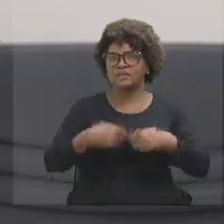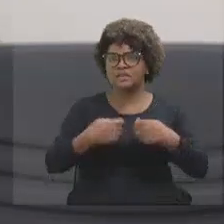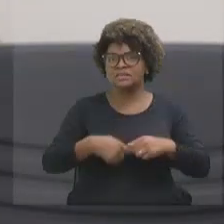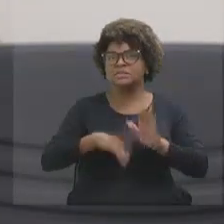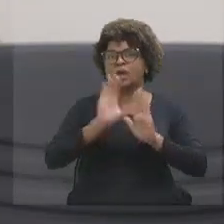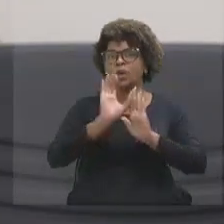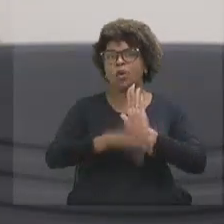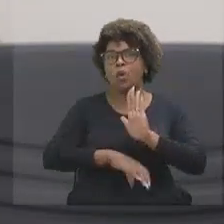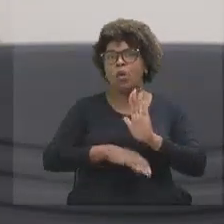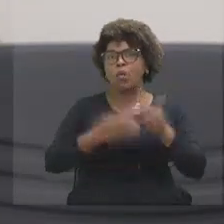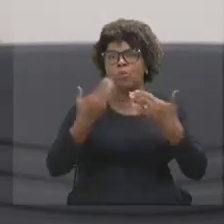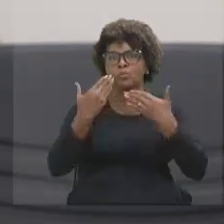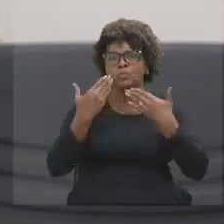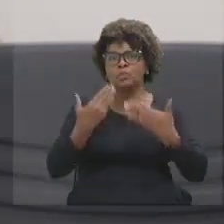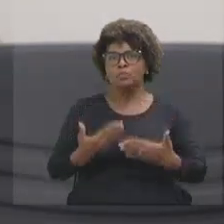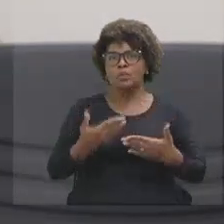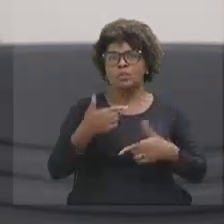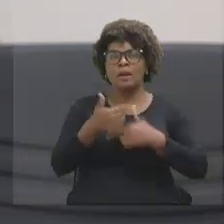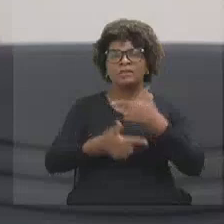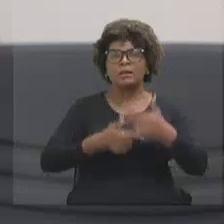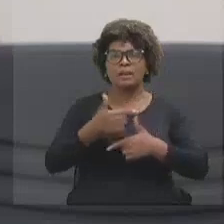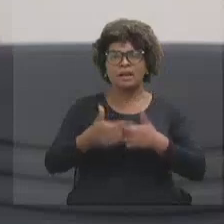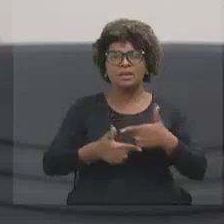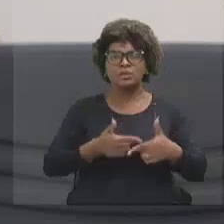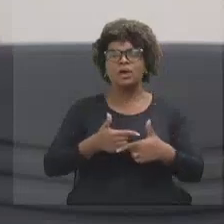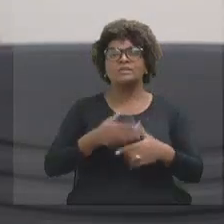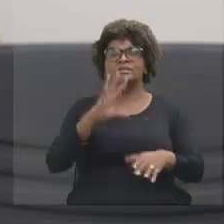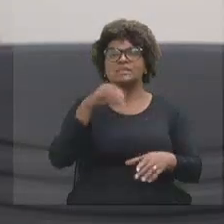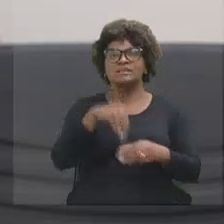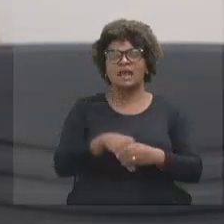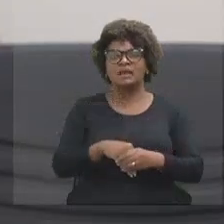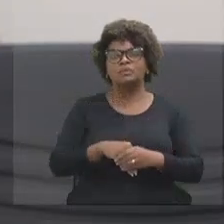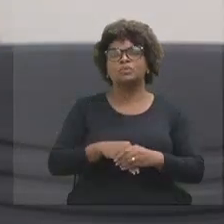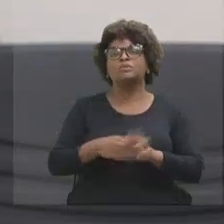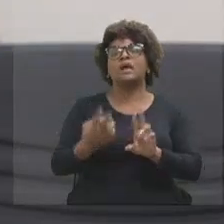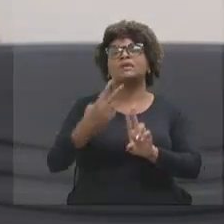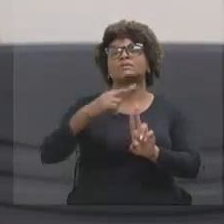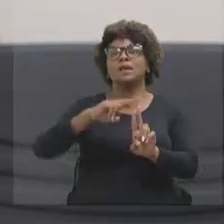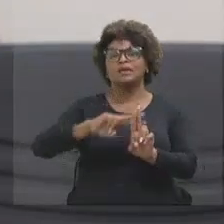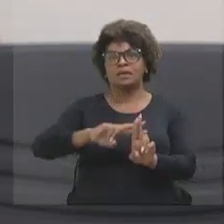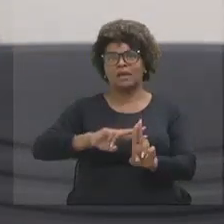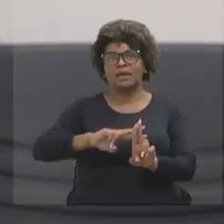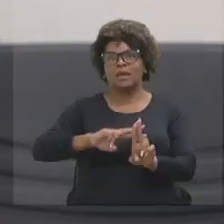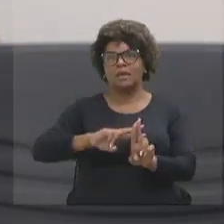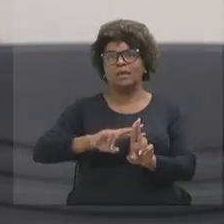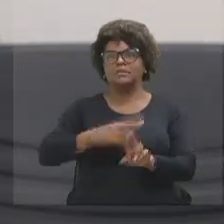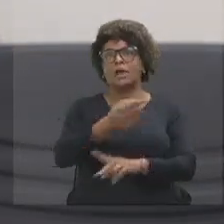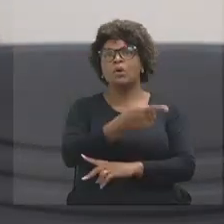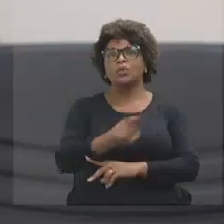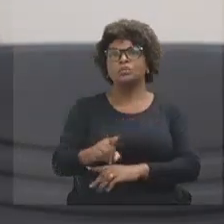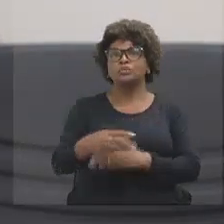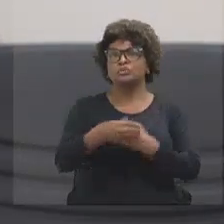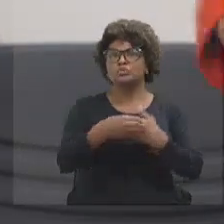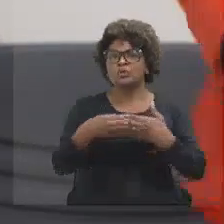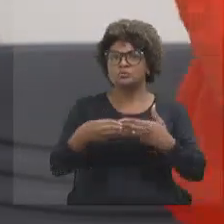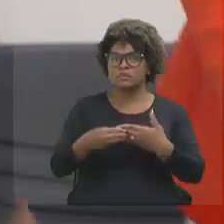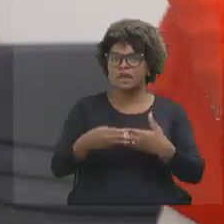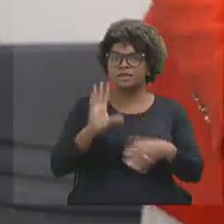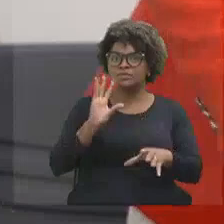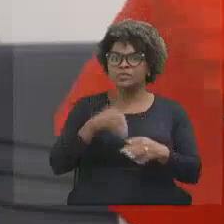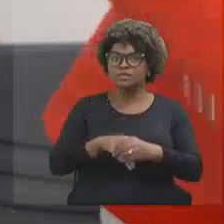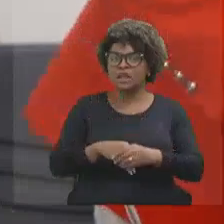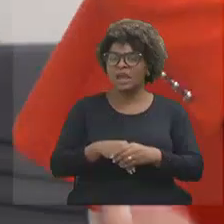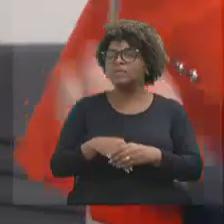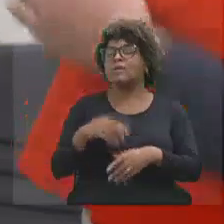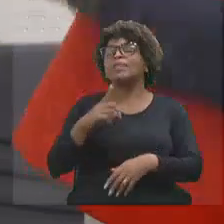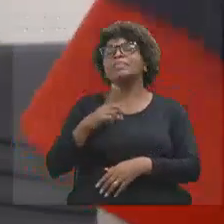para trabalhadores dentro do sistema prisional então assim os últimos médicos que tem dentro do sistema prisional estão aposentando e não tem previsão